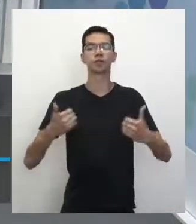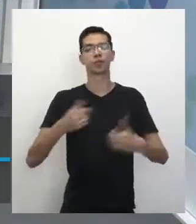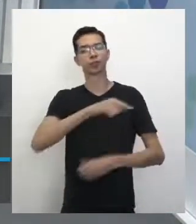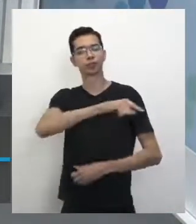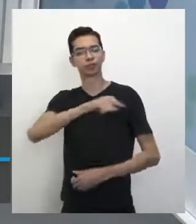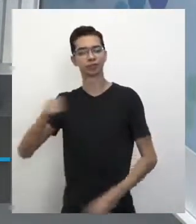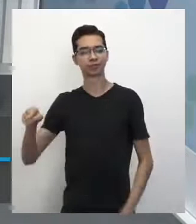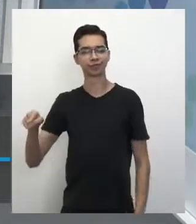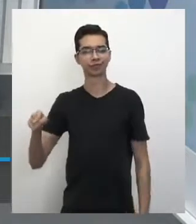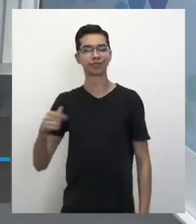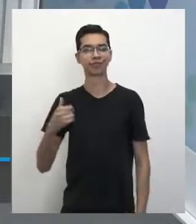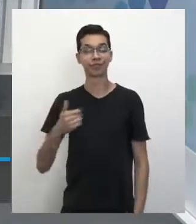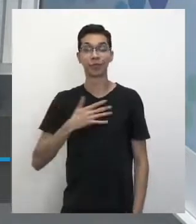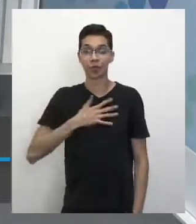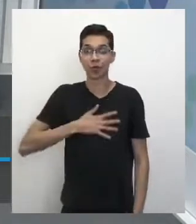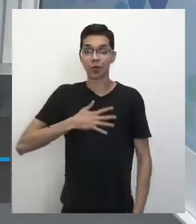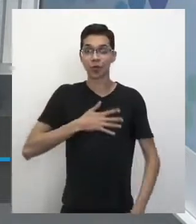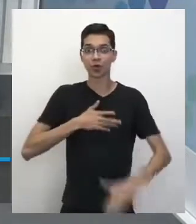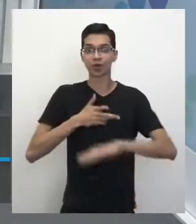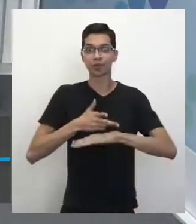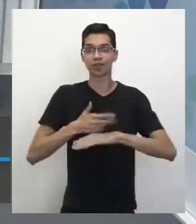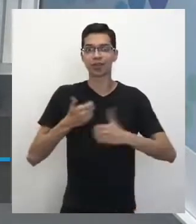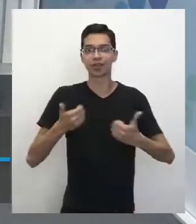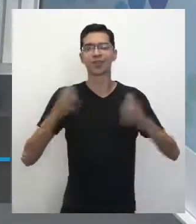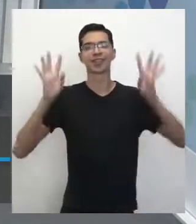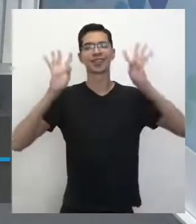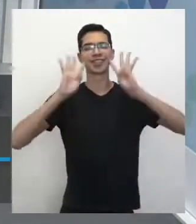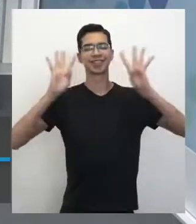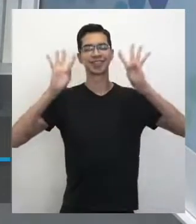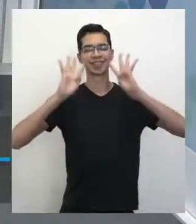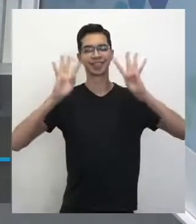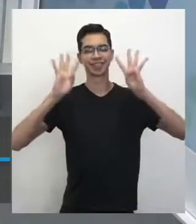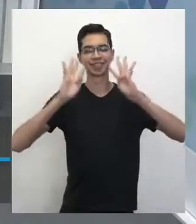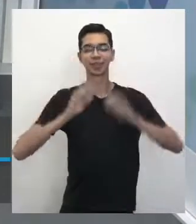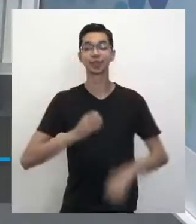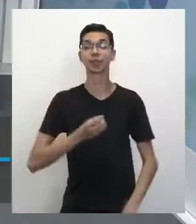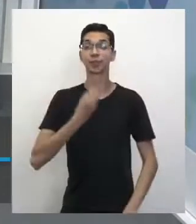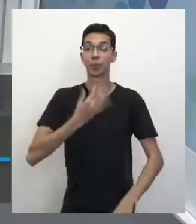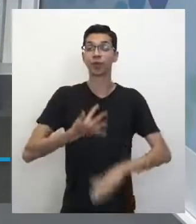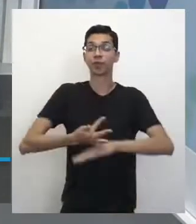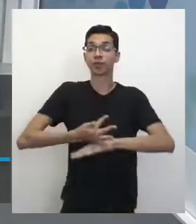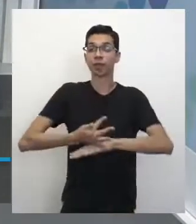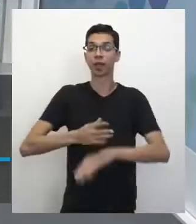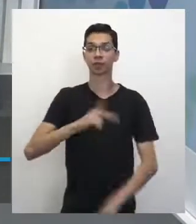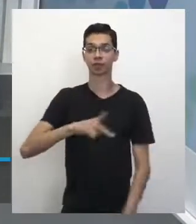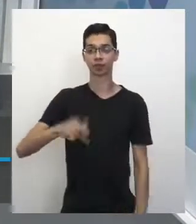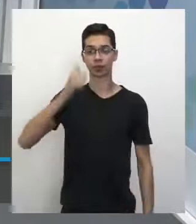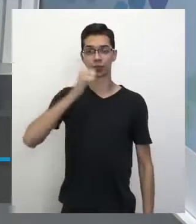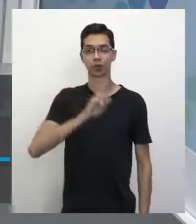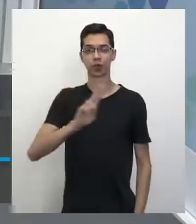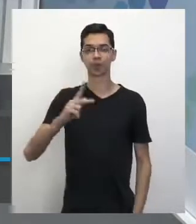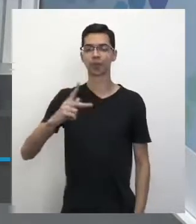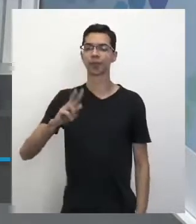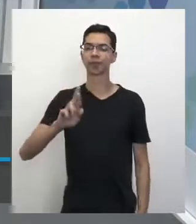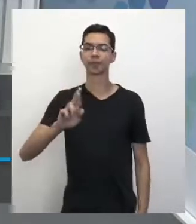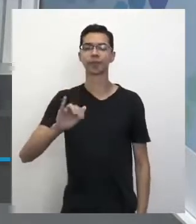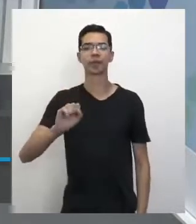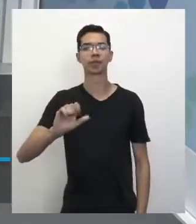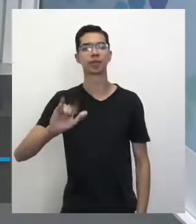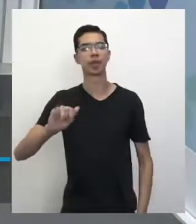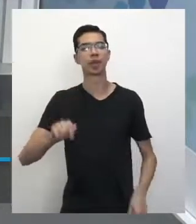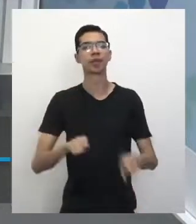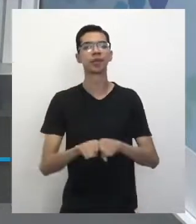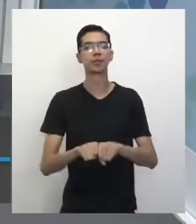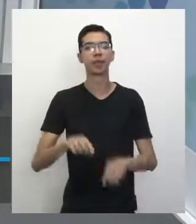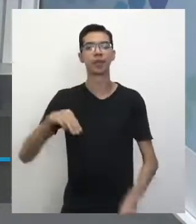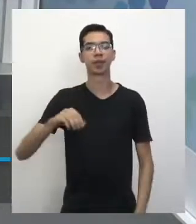do vídeo. Beleza, né? Falando que boas férias para a professora Priscila, muito lindo, parabéns, professora Márcia.